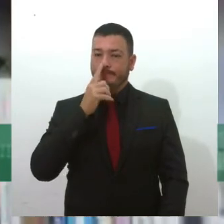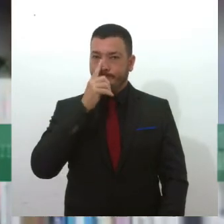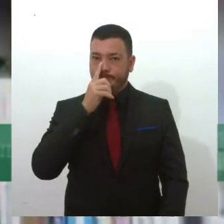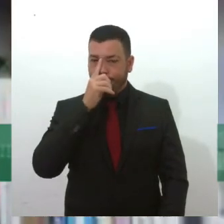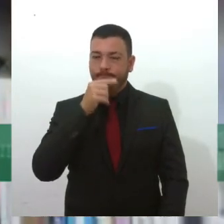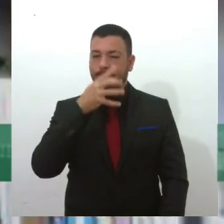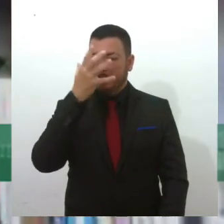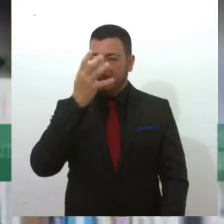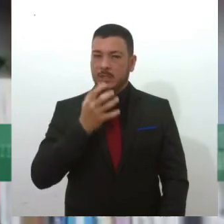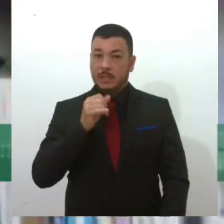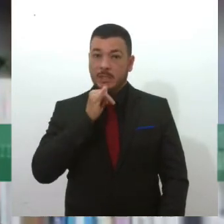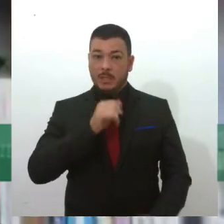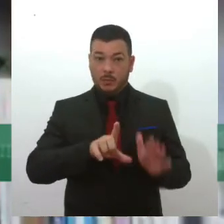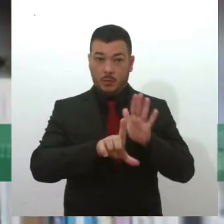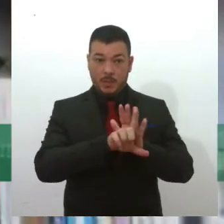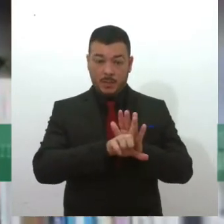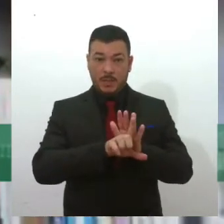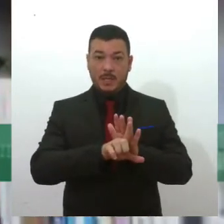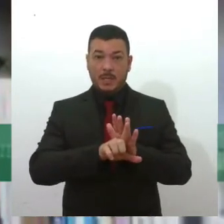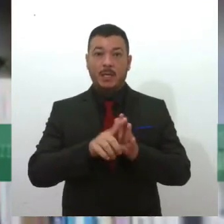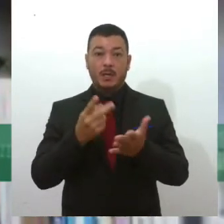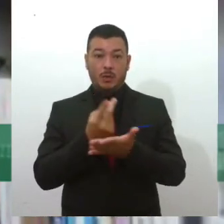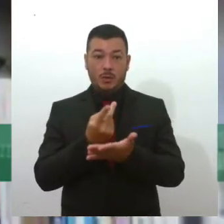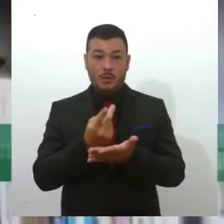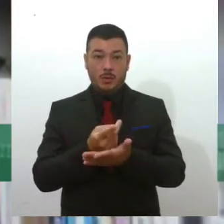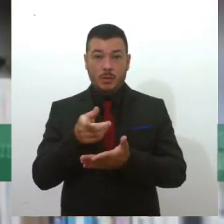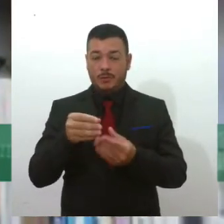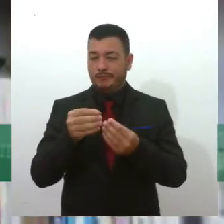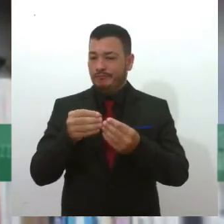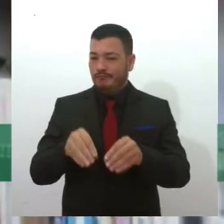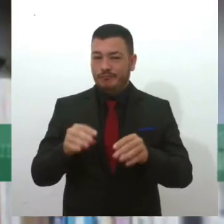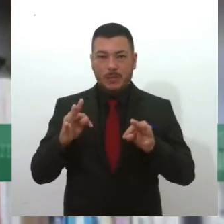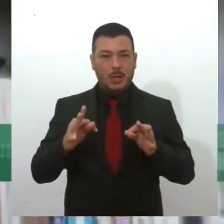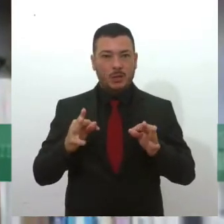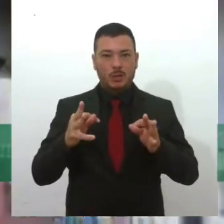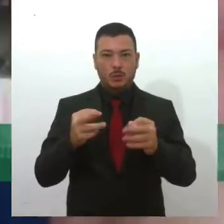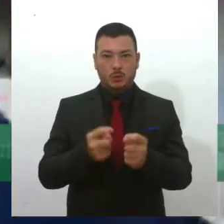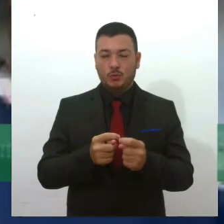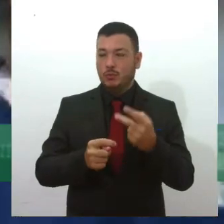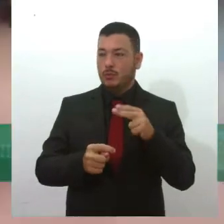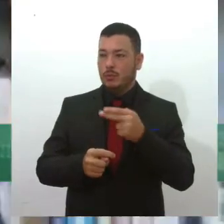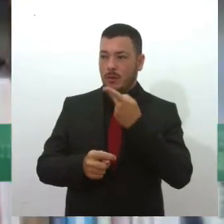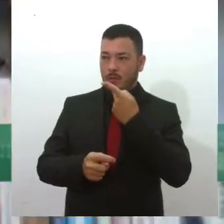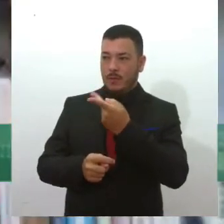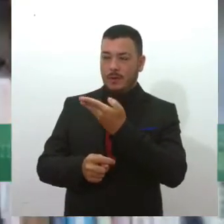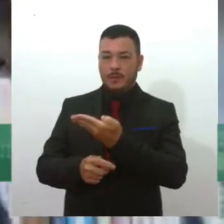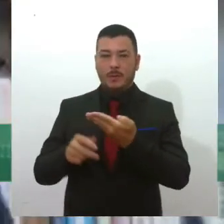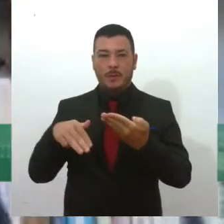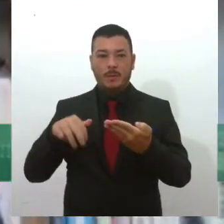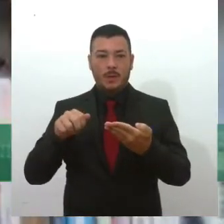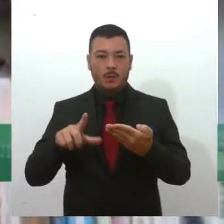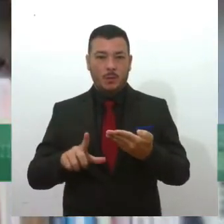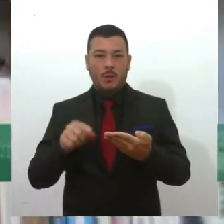improbidade foi transformada em lei da impunidade, isso prejudica, como disse o Manuel, a merenda,